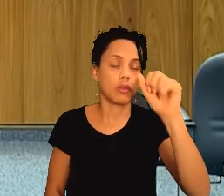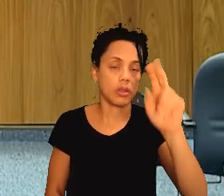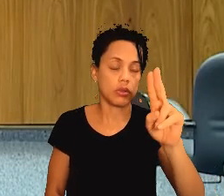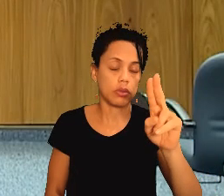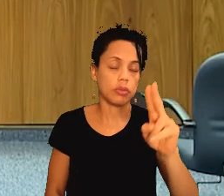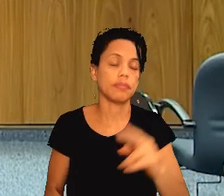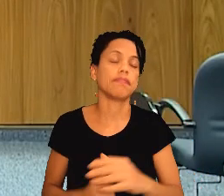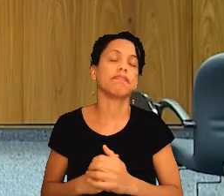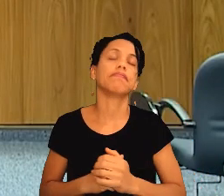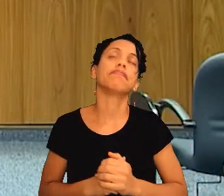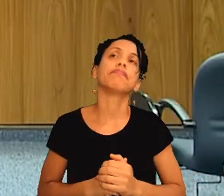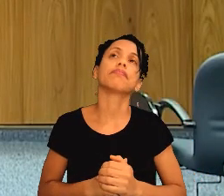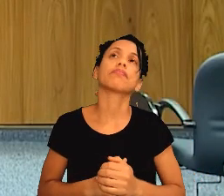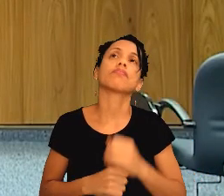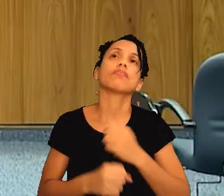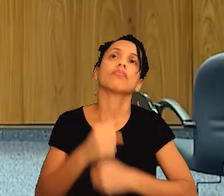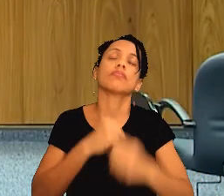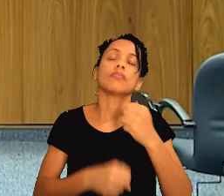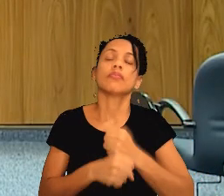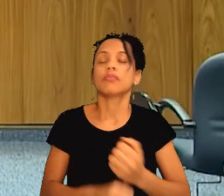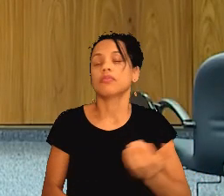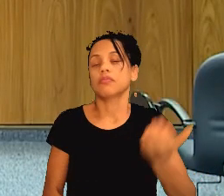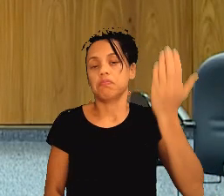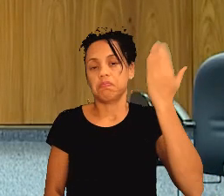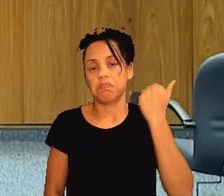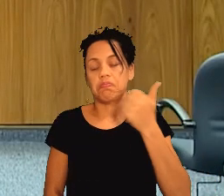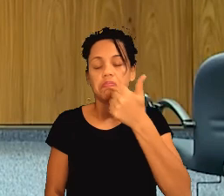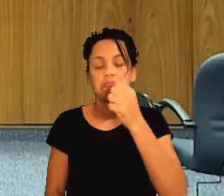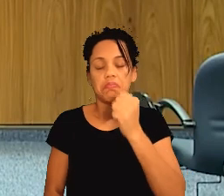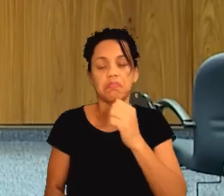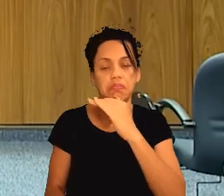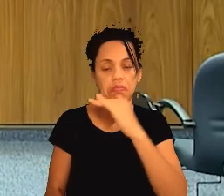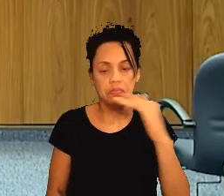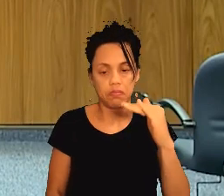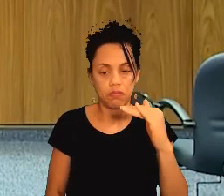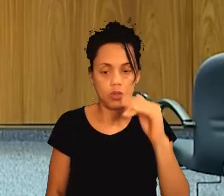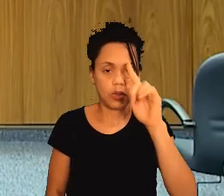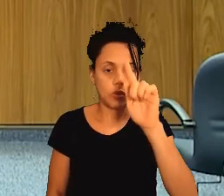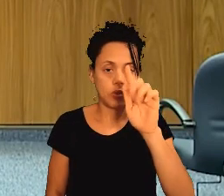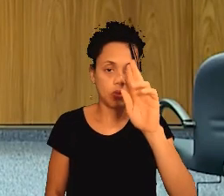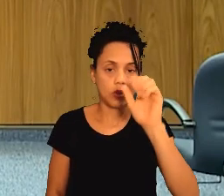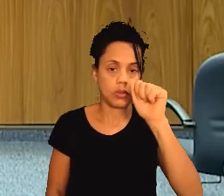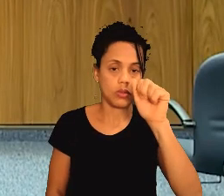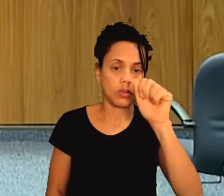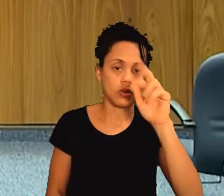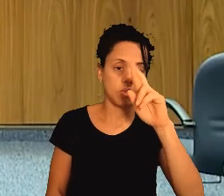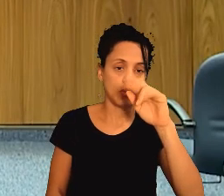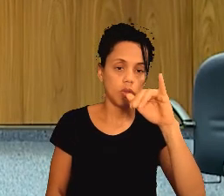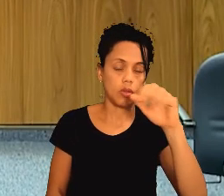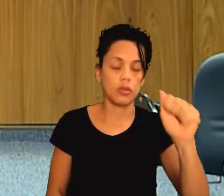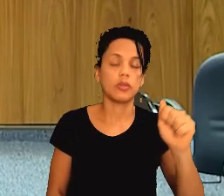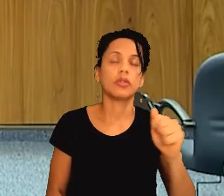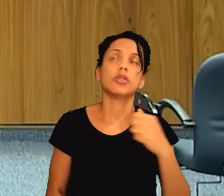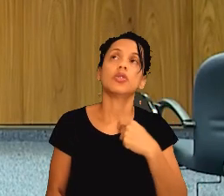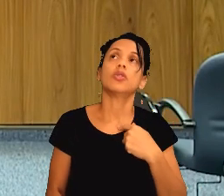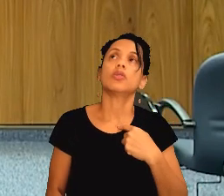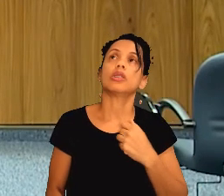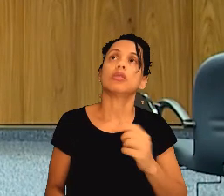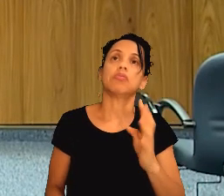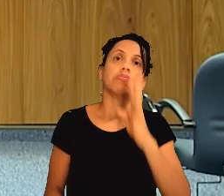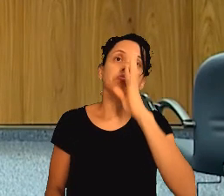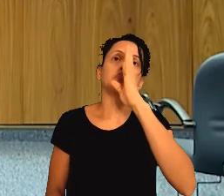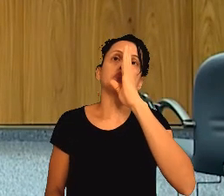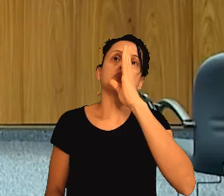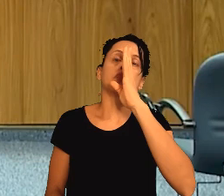pelo seguinte: há 2 anos, 1 ano e meio atrás, eu estive em Guaíra, que muitos de vocês devem conhecer, e fiquei